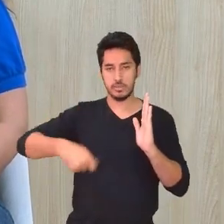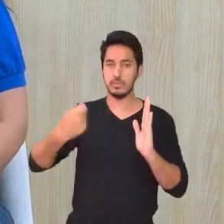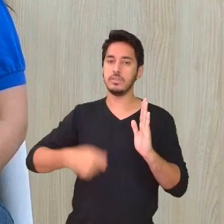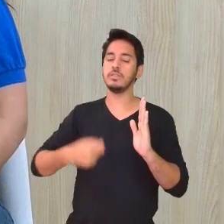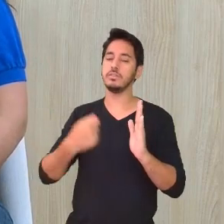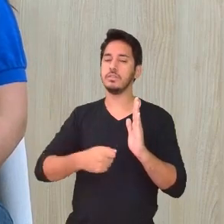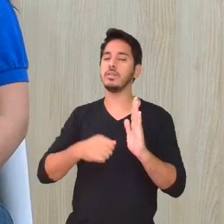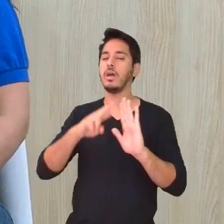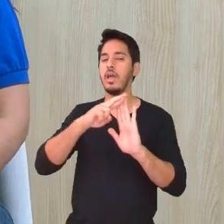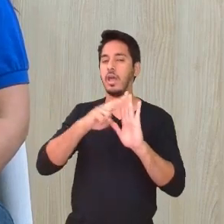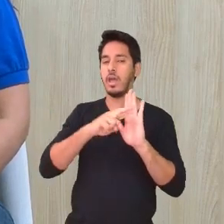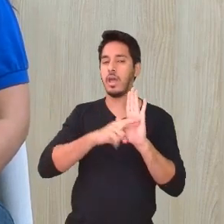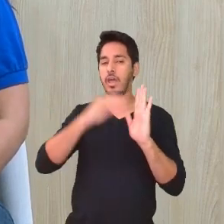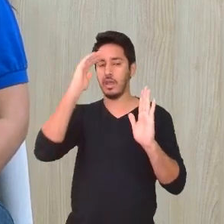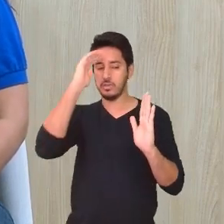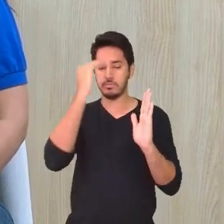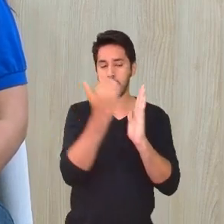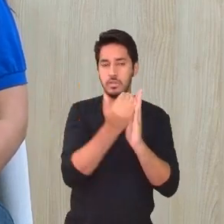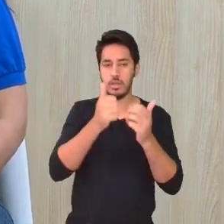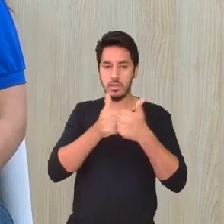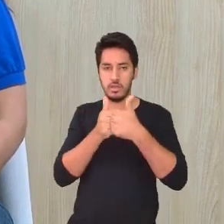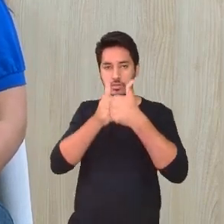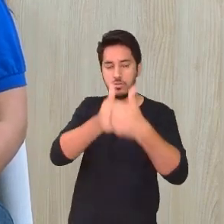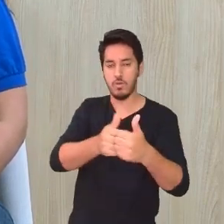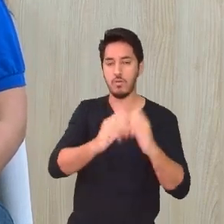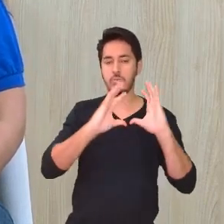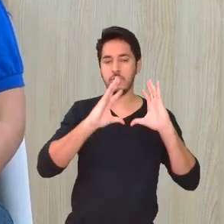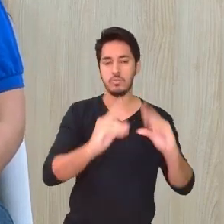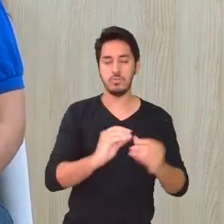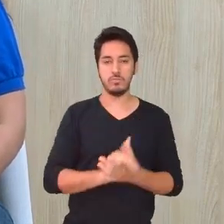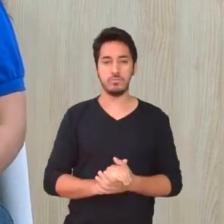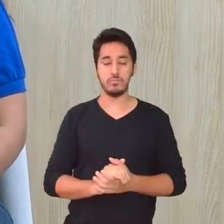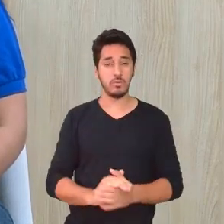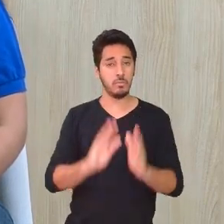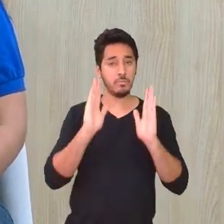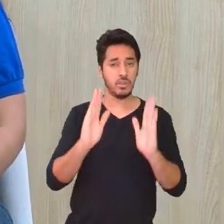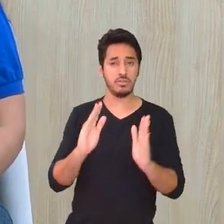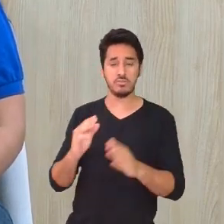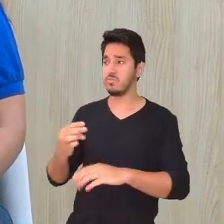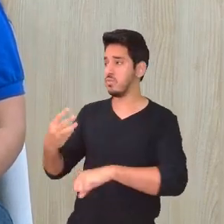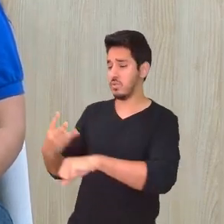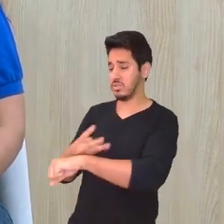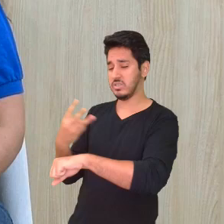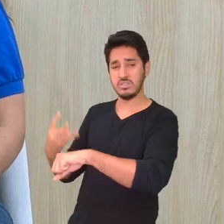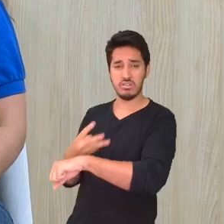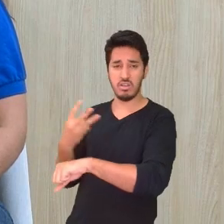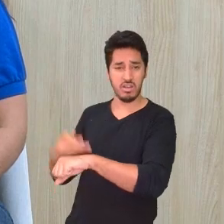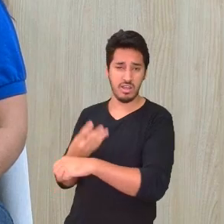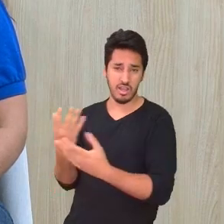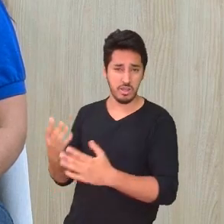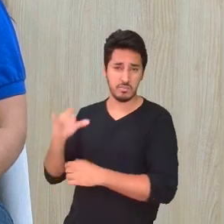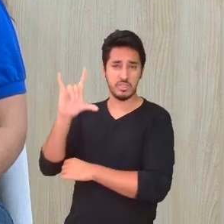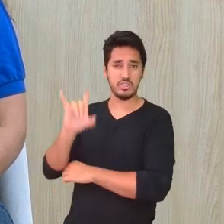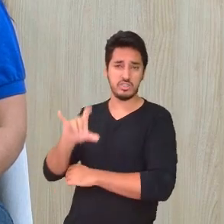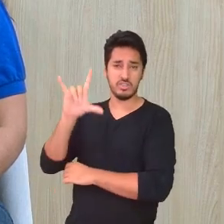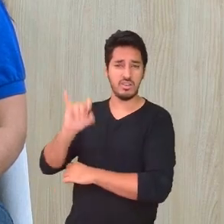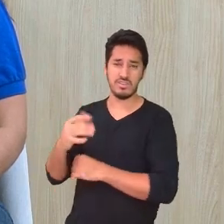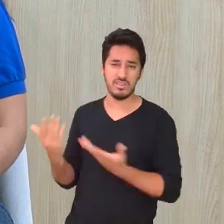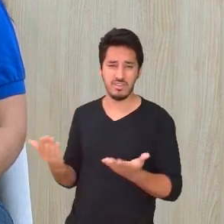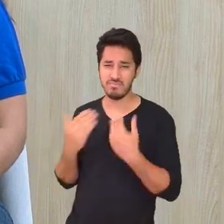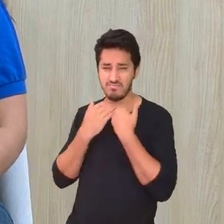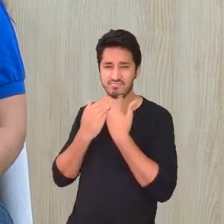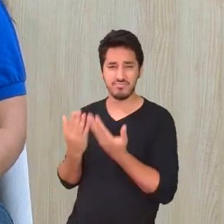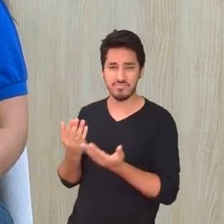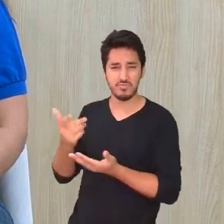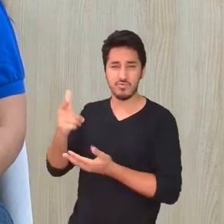a norma culta, todos os detalhes. Padrão. Não é? Só que quando a gente escreve lá no WhatsApp, essas coisas, no Instagram, a gente não leva